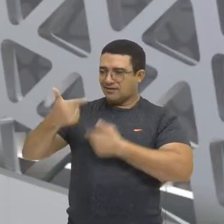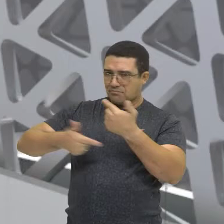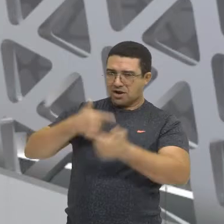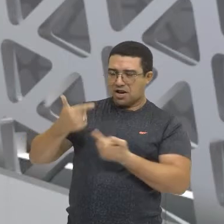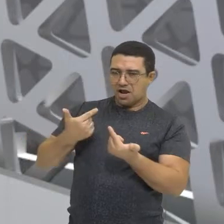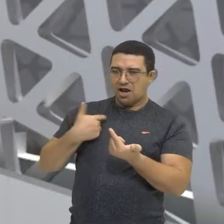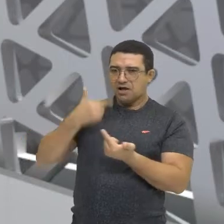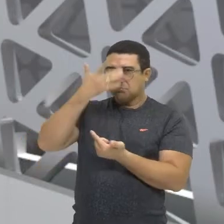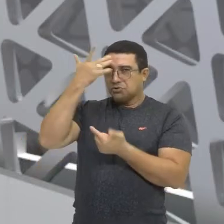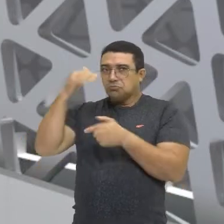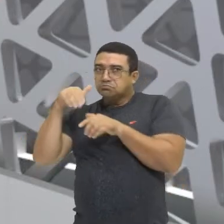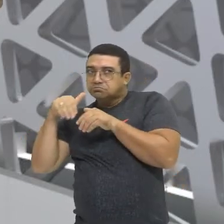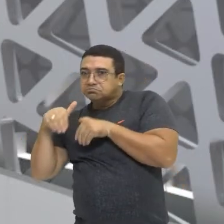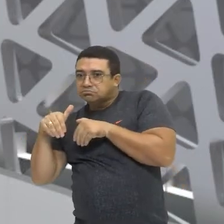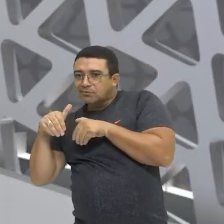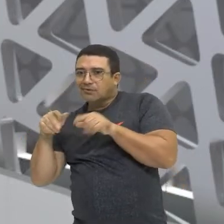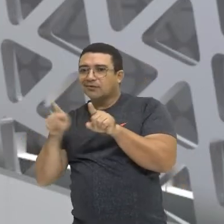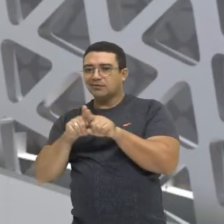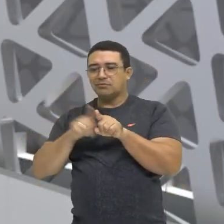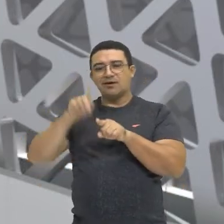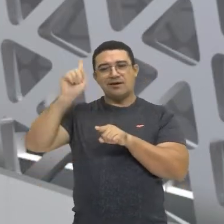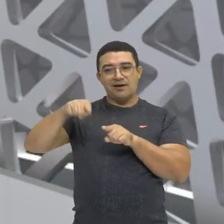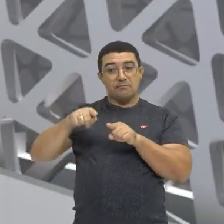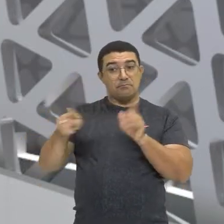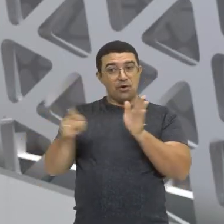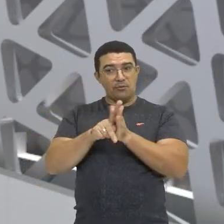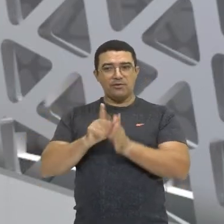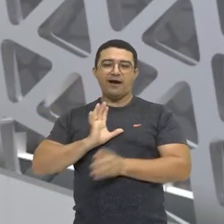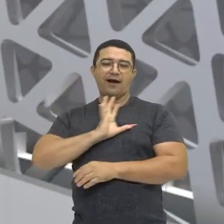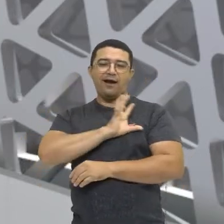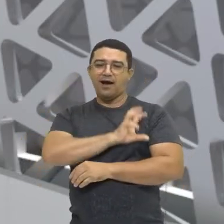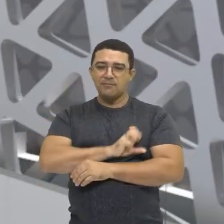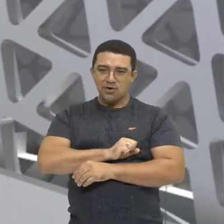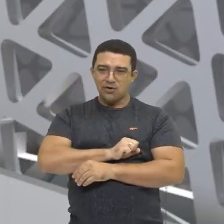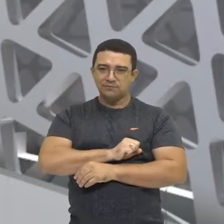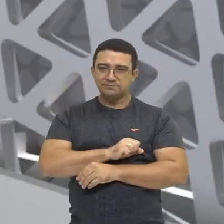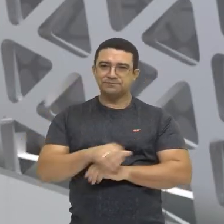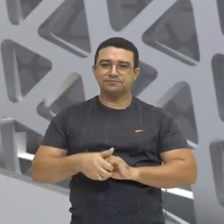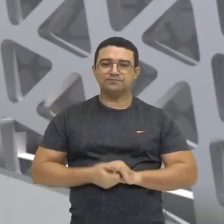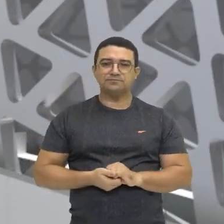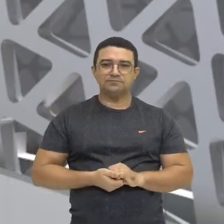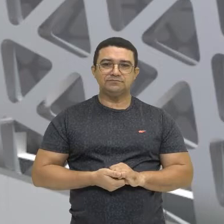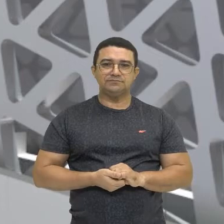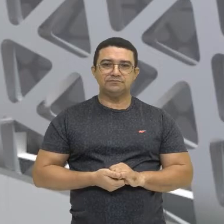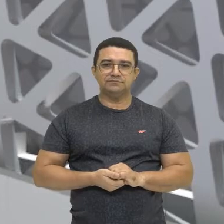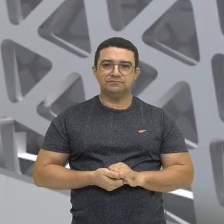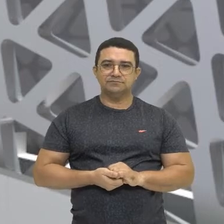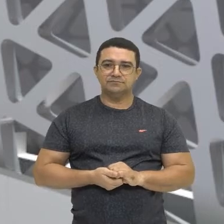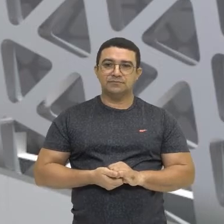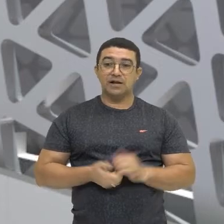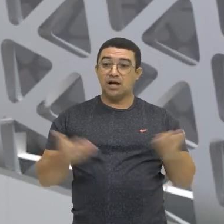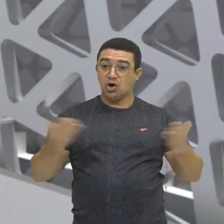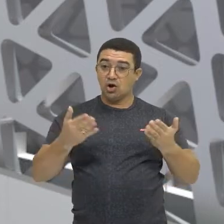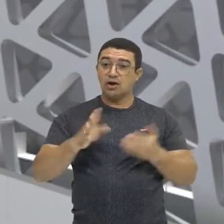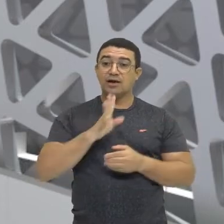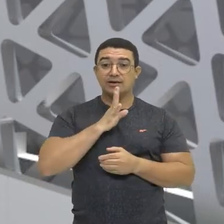de vassalagem, que vai ser a vassalagem amorosa, tá bom? Agora vamos conhecer as